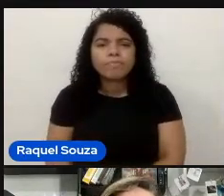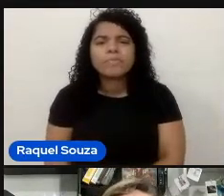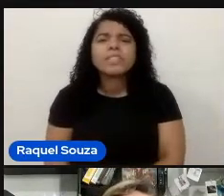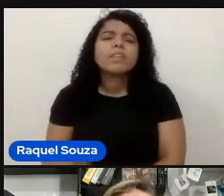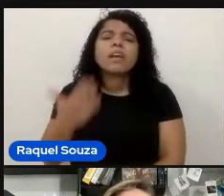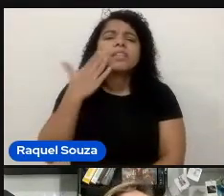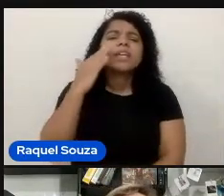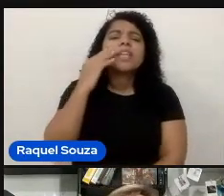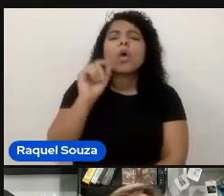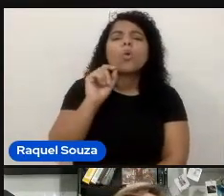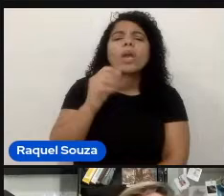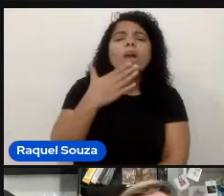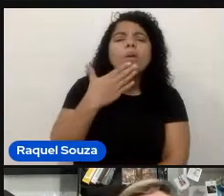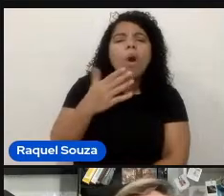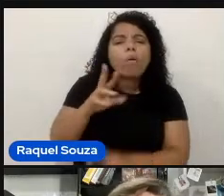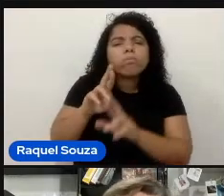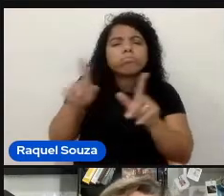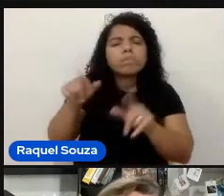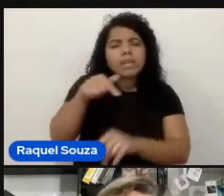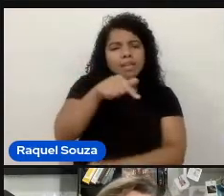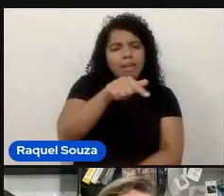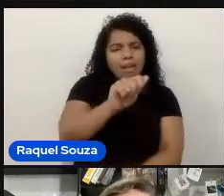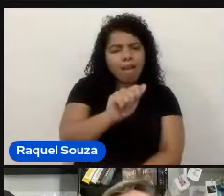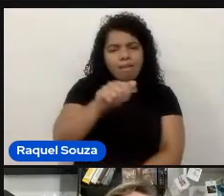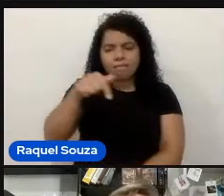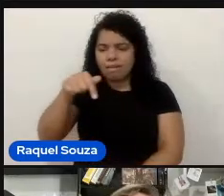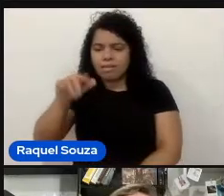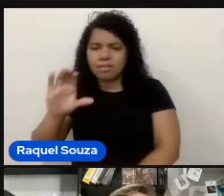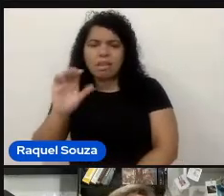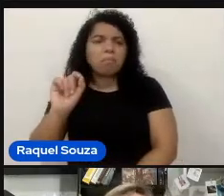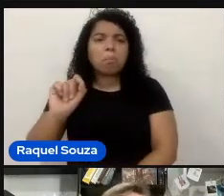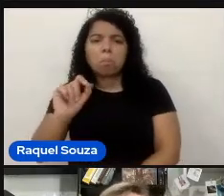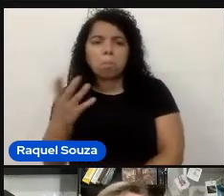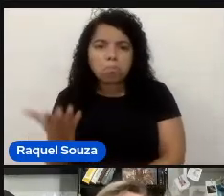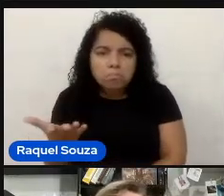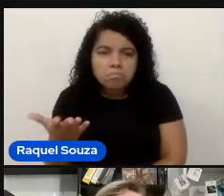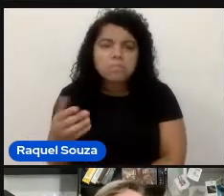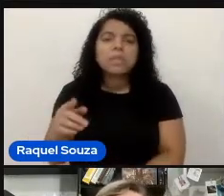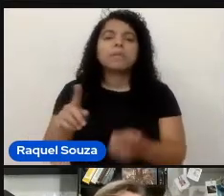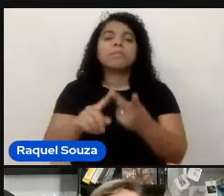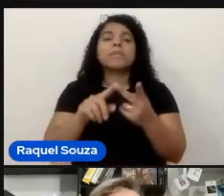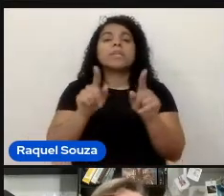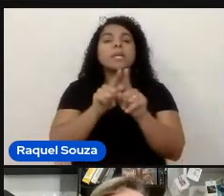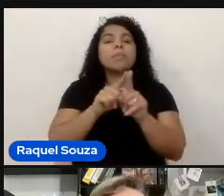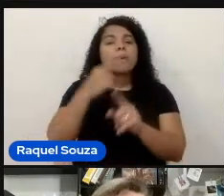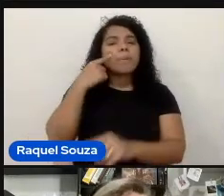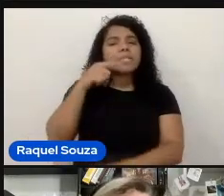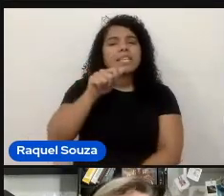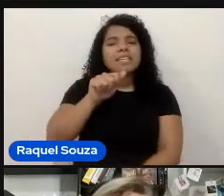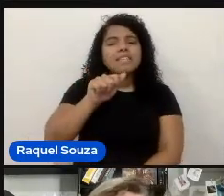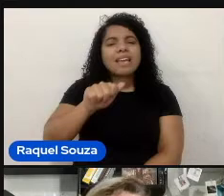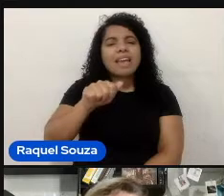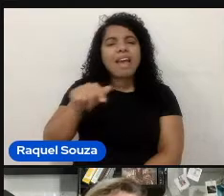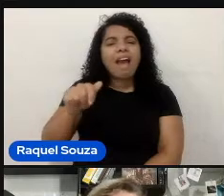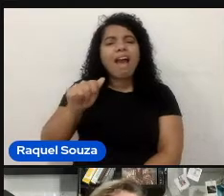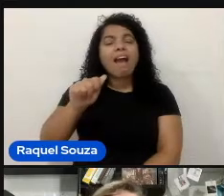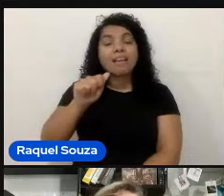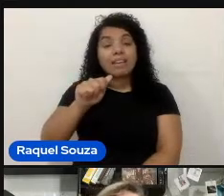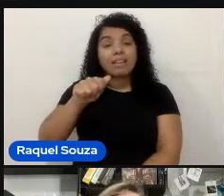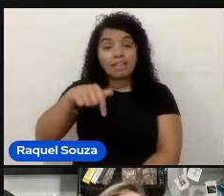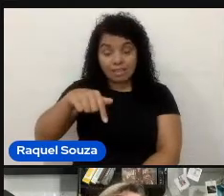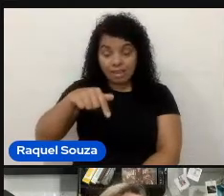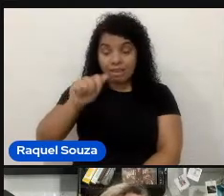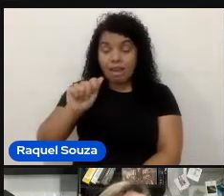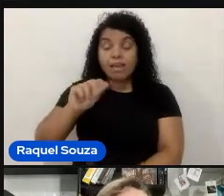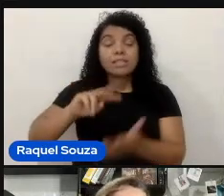pouquinho qual é a diferença de QA e de QC. A gente vai também pensar um pouco, né? QA é sinônimo de automação e em